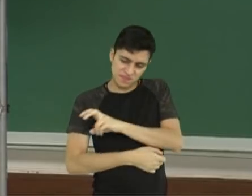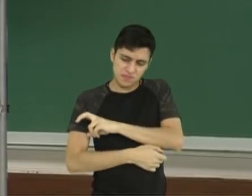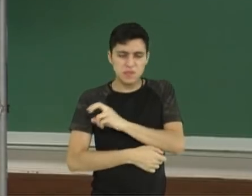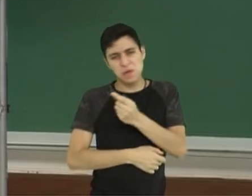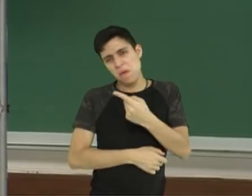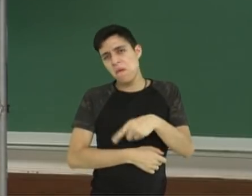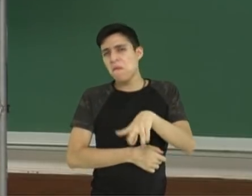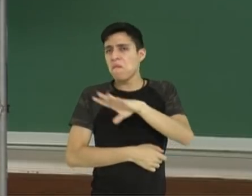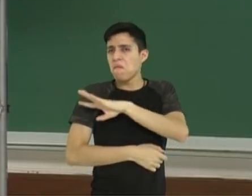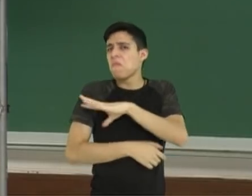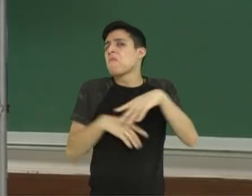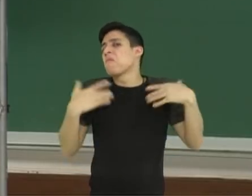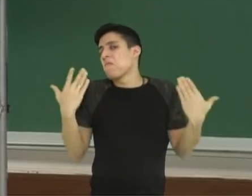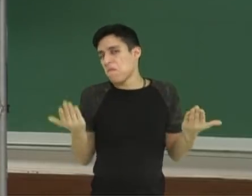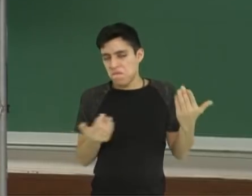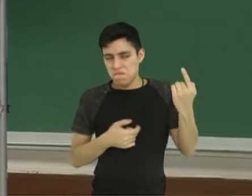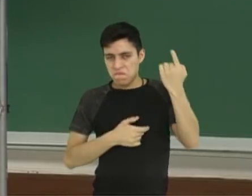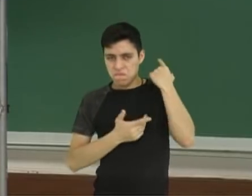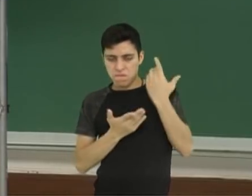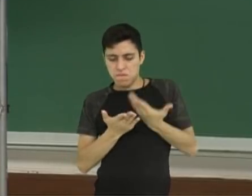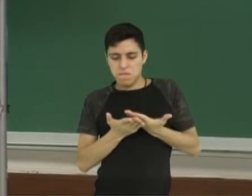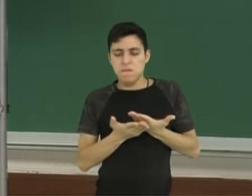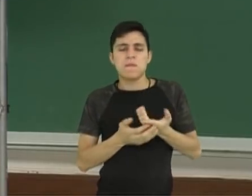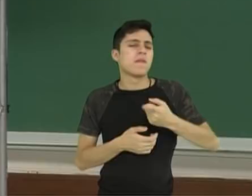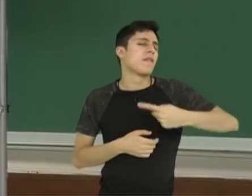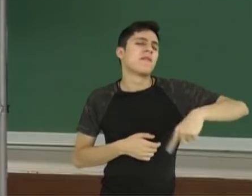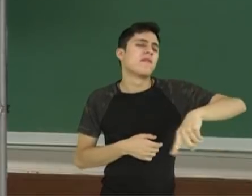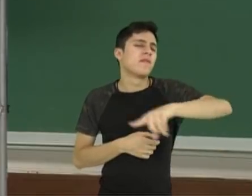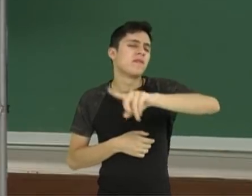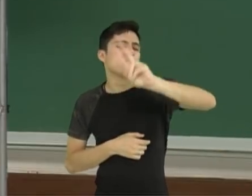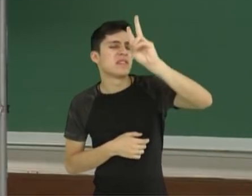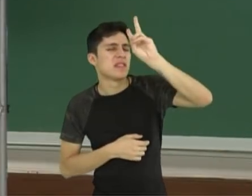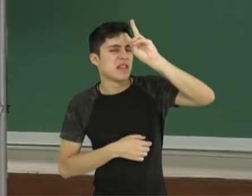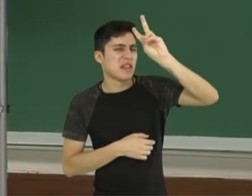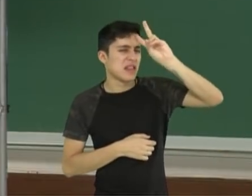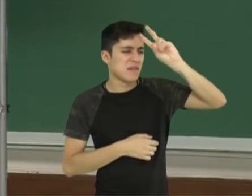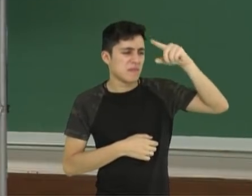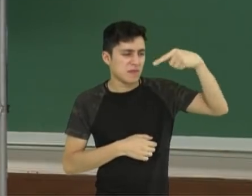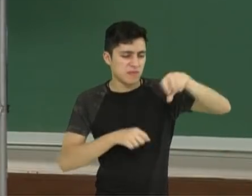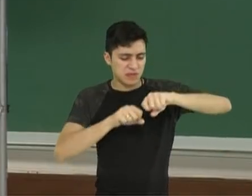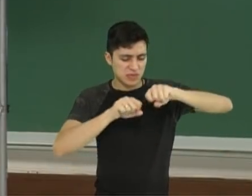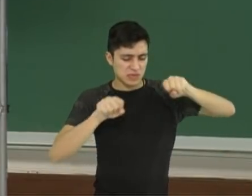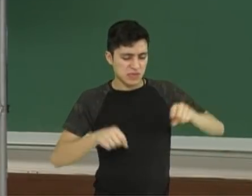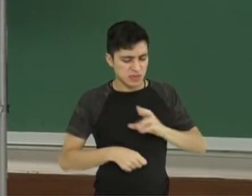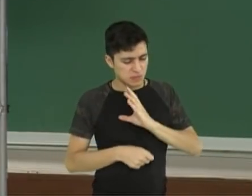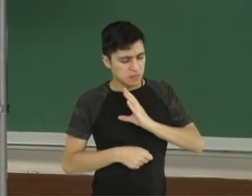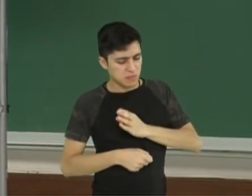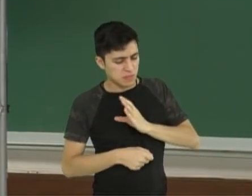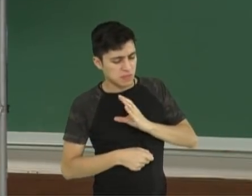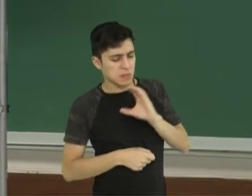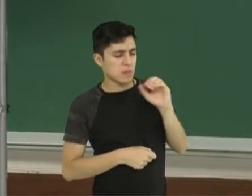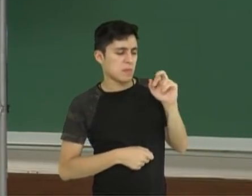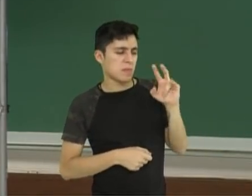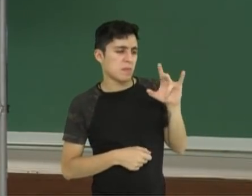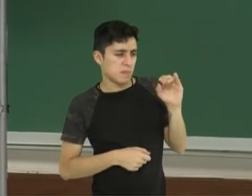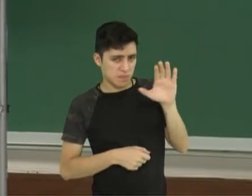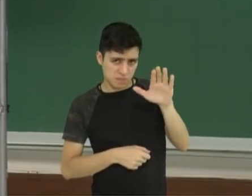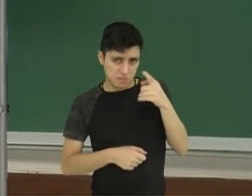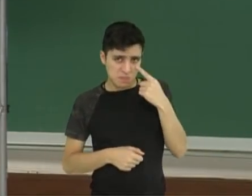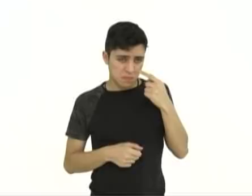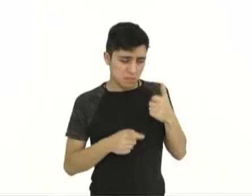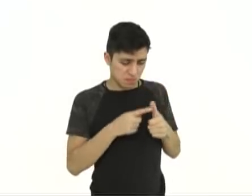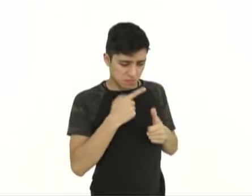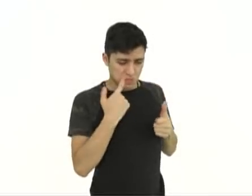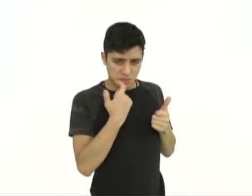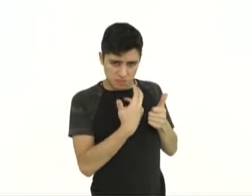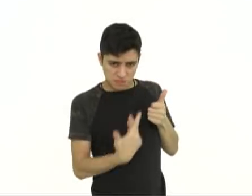anos anteriores. Lembram do sistema cardiovascular? Então, ele é composto por quais partes? Pelo sangue,